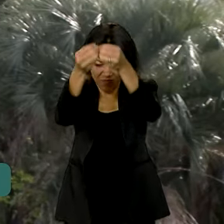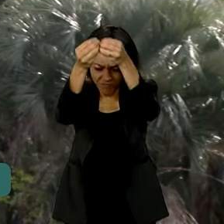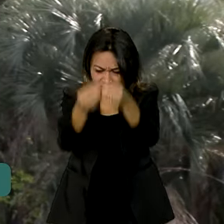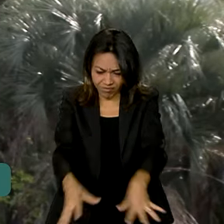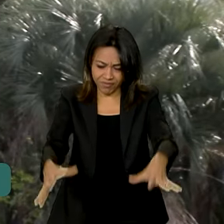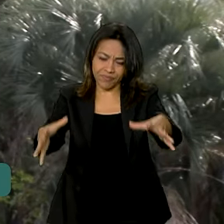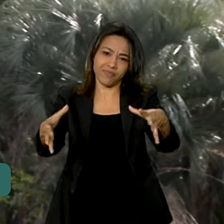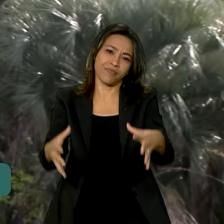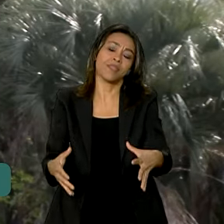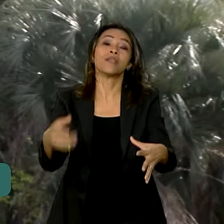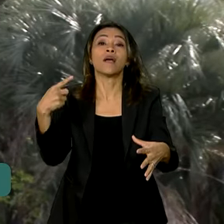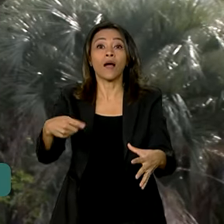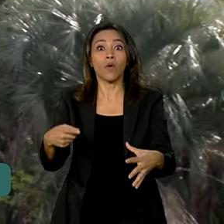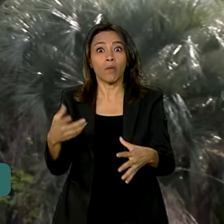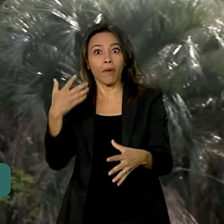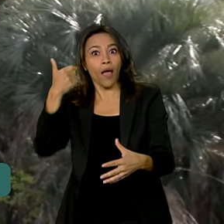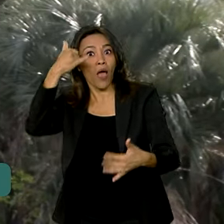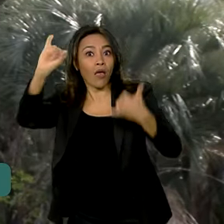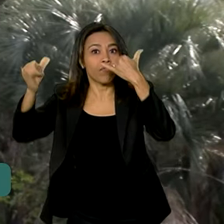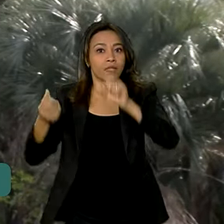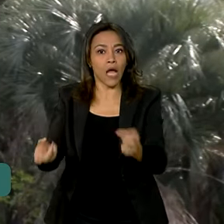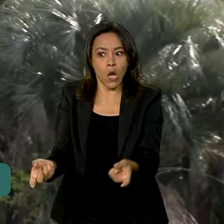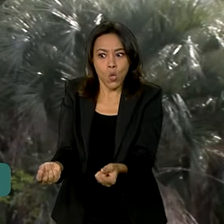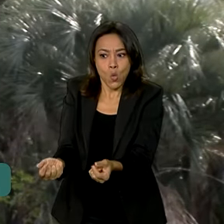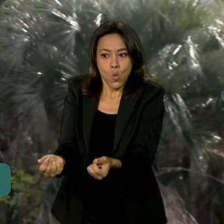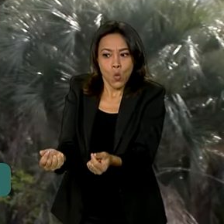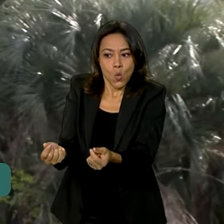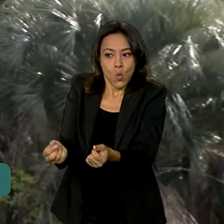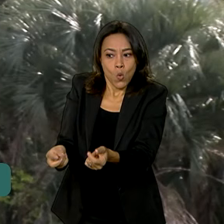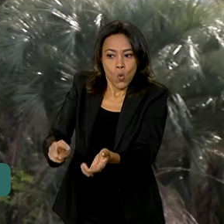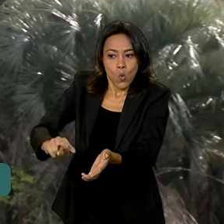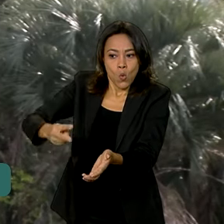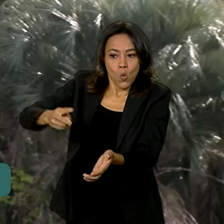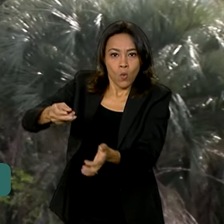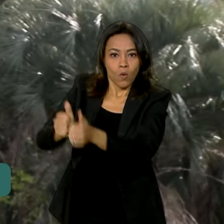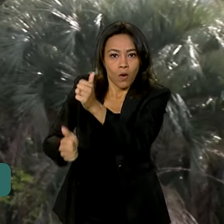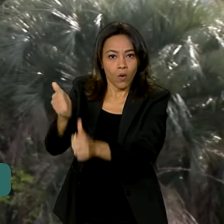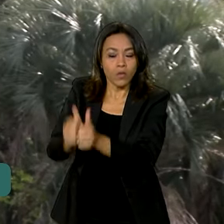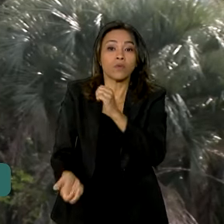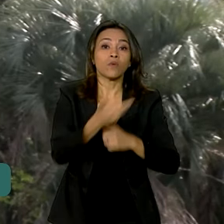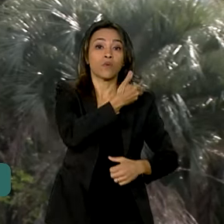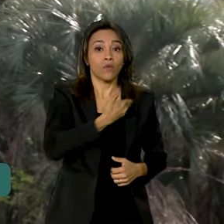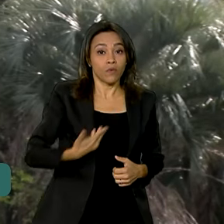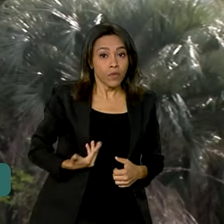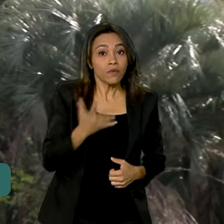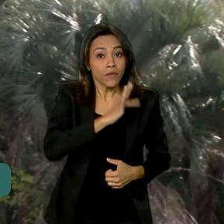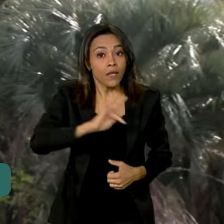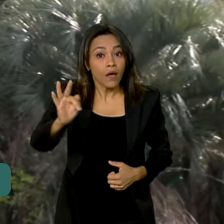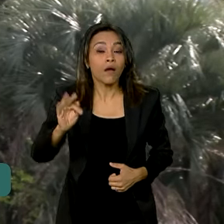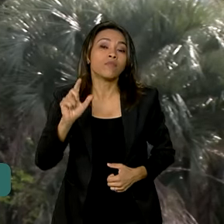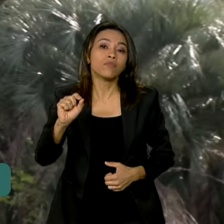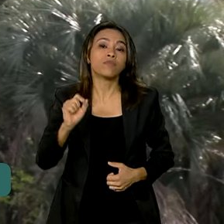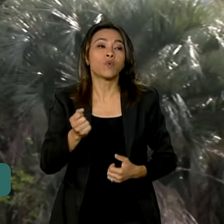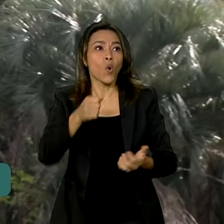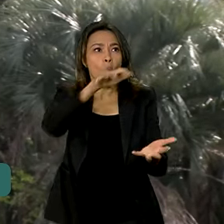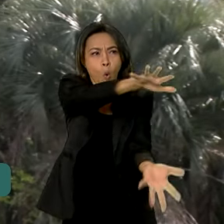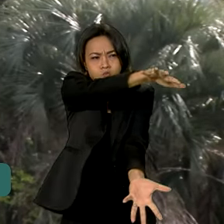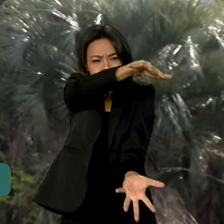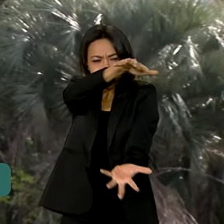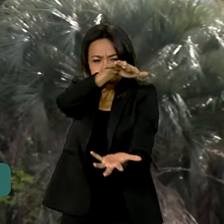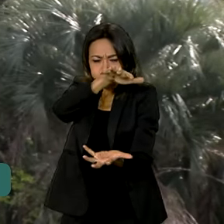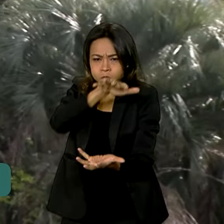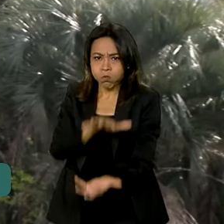e estabilizar o preço do produto nos mercados, o governo federal autorizou a importação de até 1 milhão